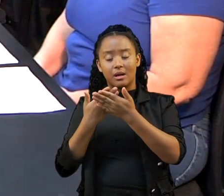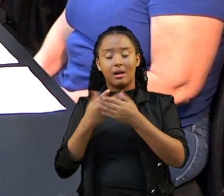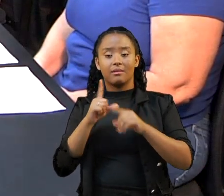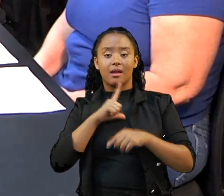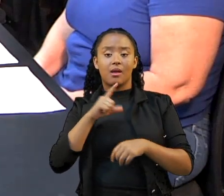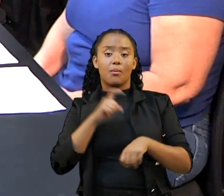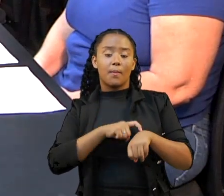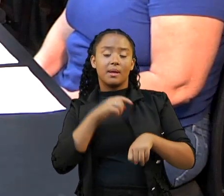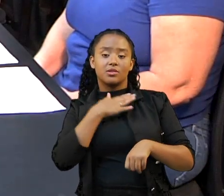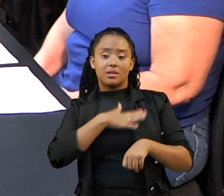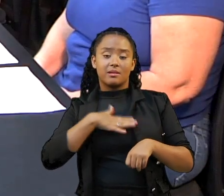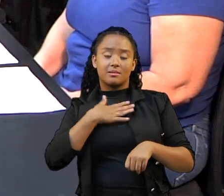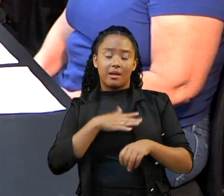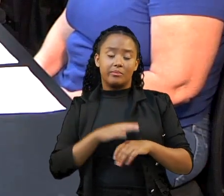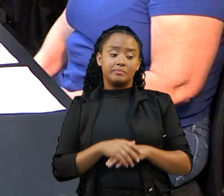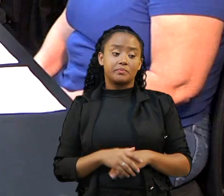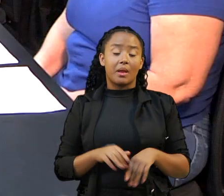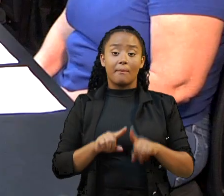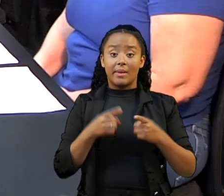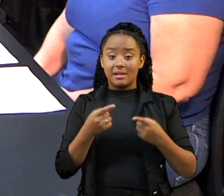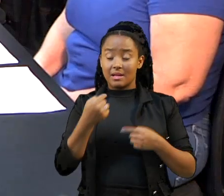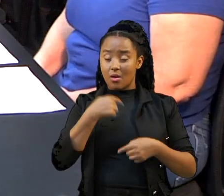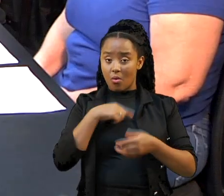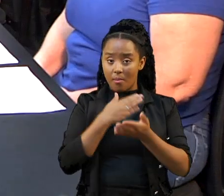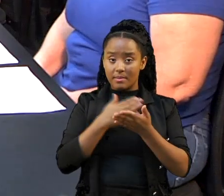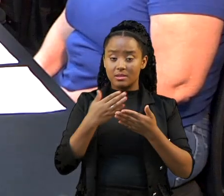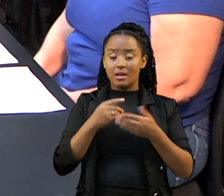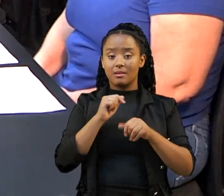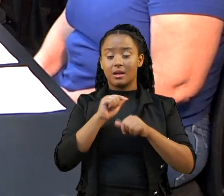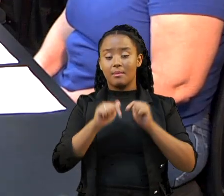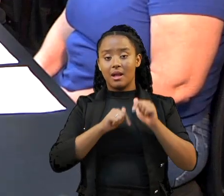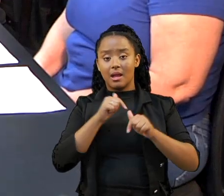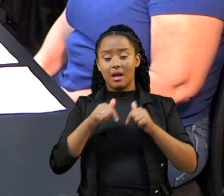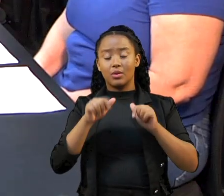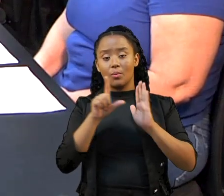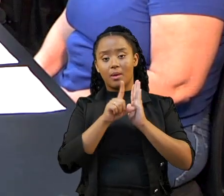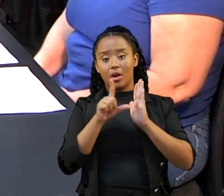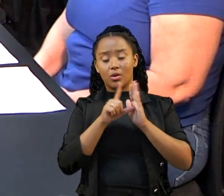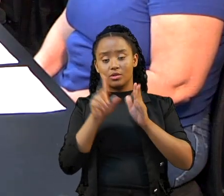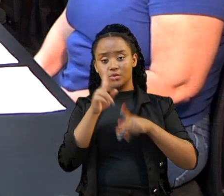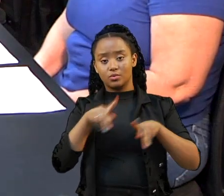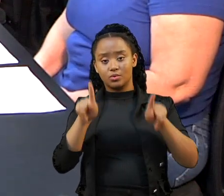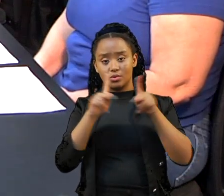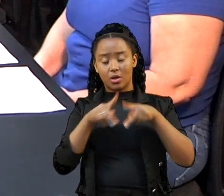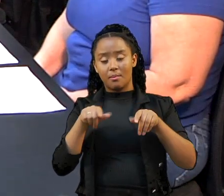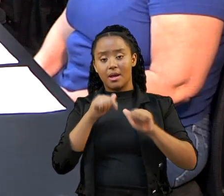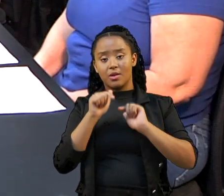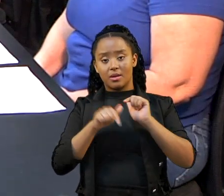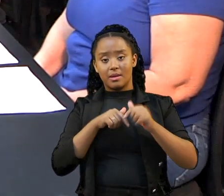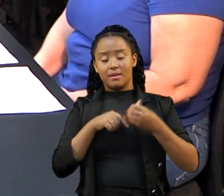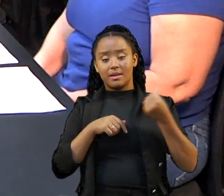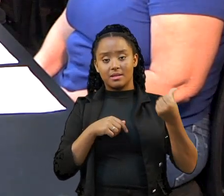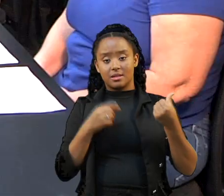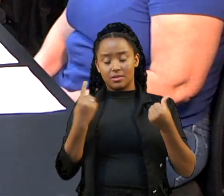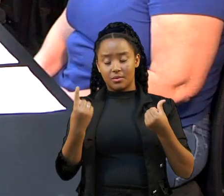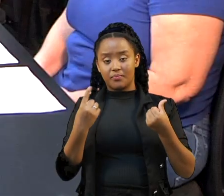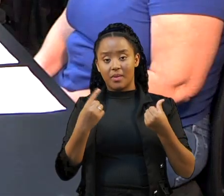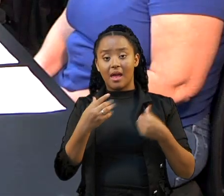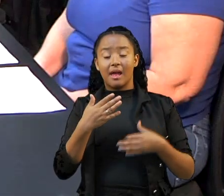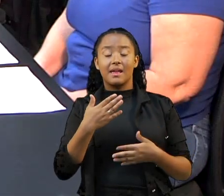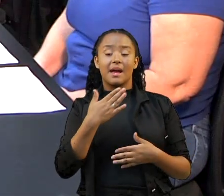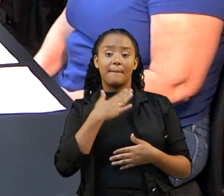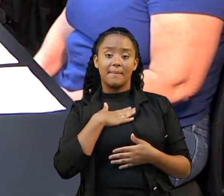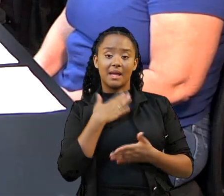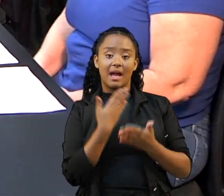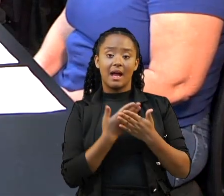em uma loja no shopping, e eu trabalhava de 6x1. Aí eu tinha a rotina de aula das 8 às